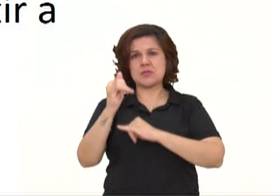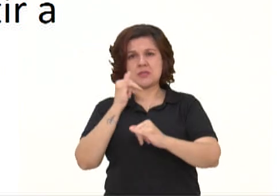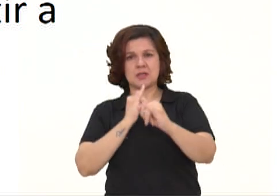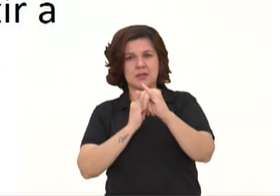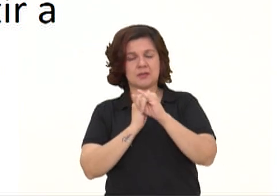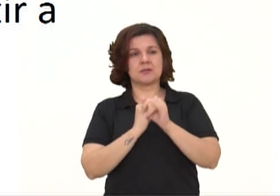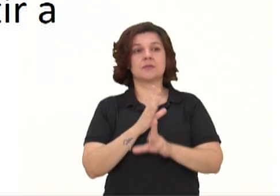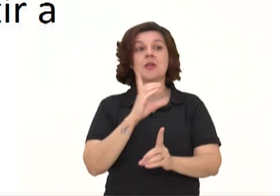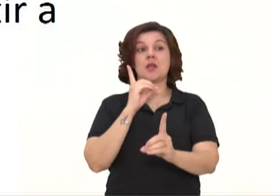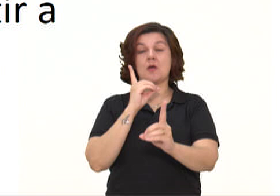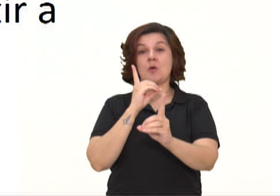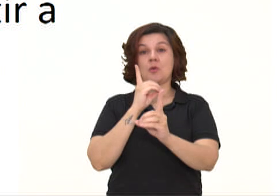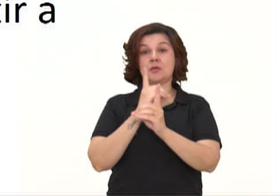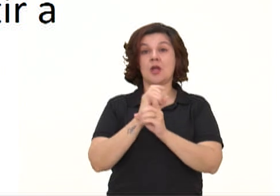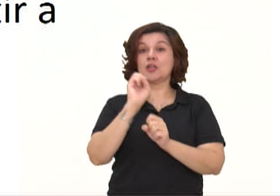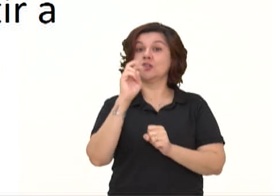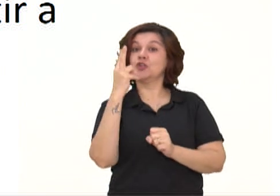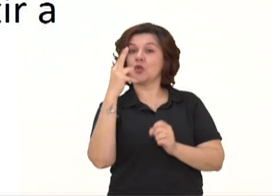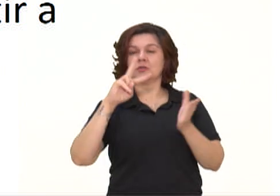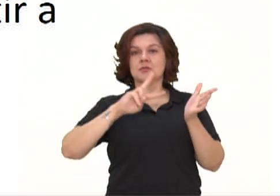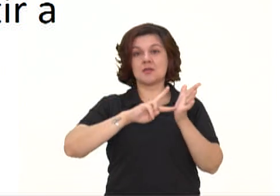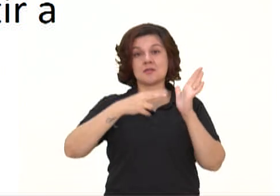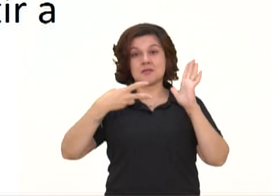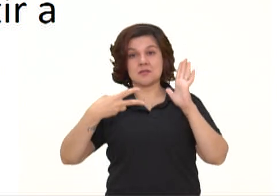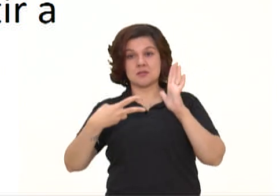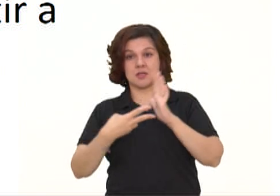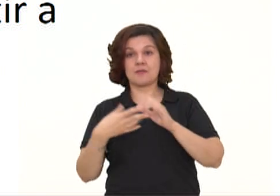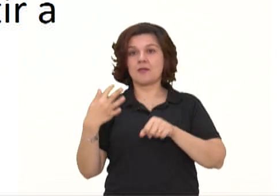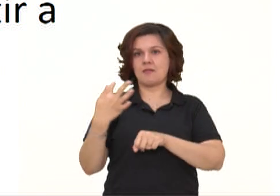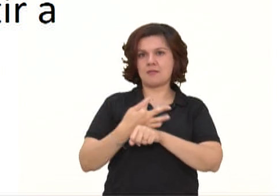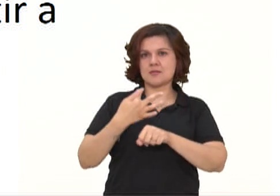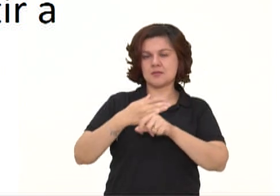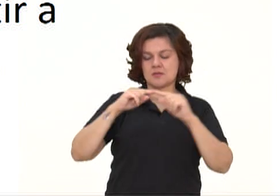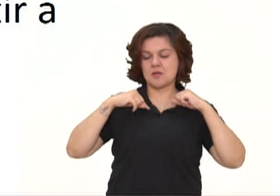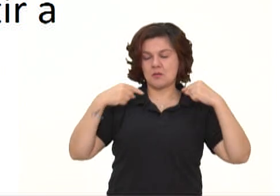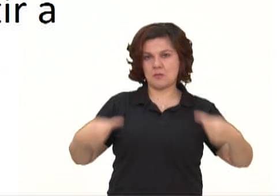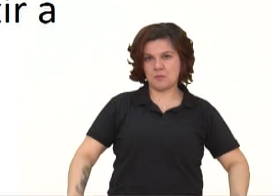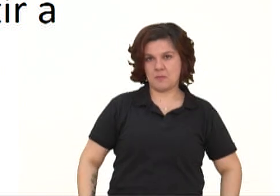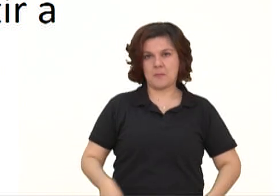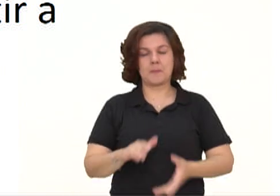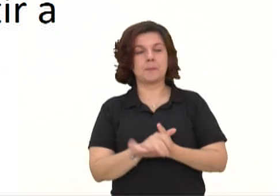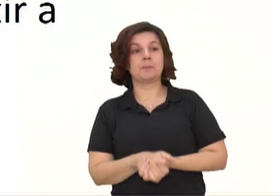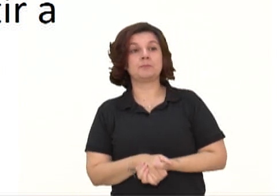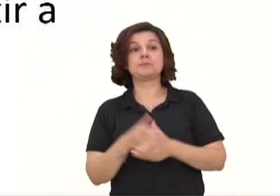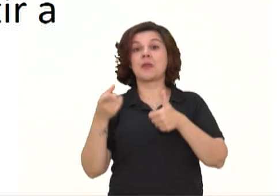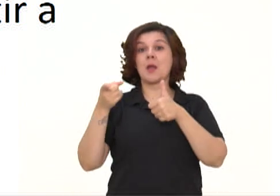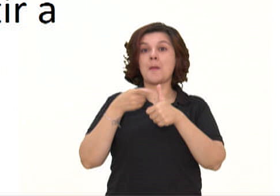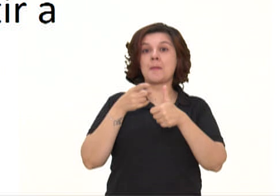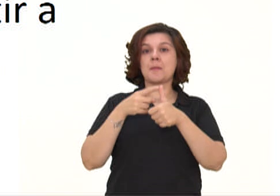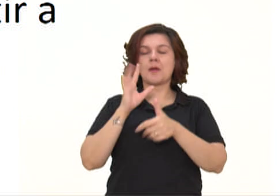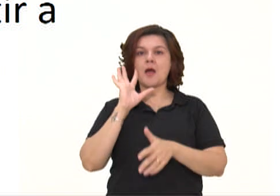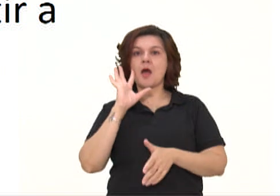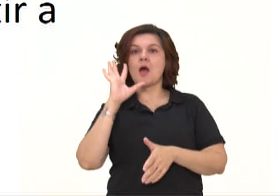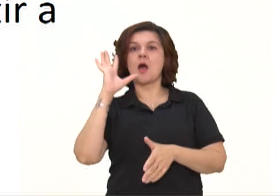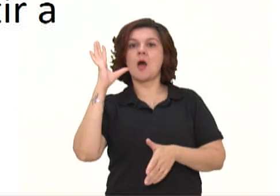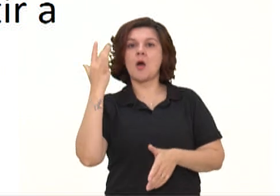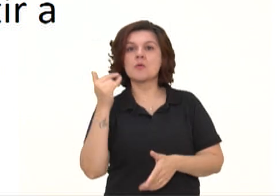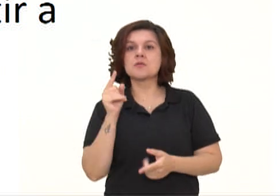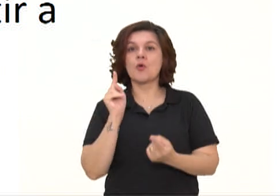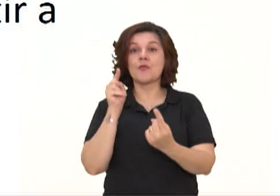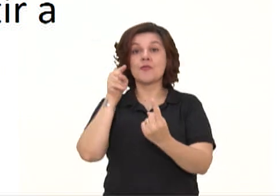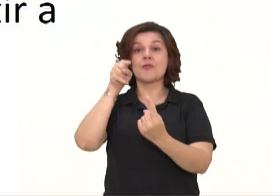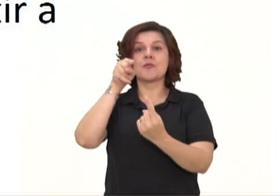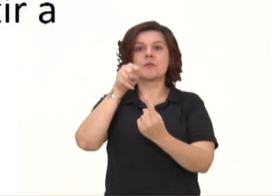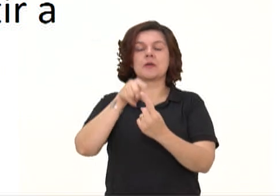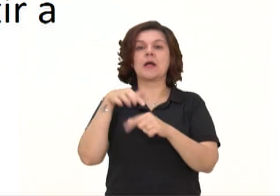encontrar aqui dois significados para resistência corporal. Primeiro aqui, ação ou efeito de